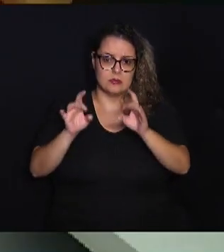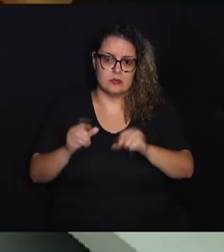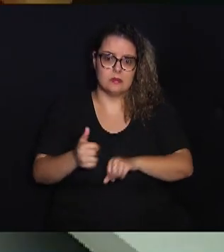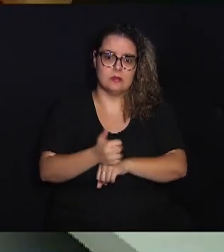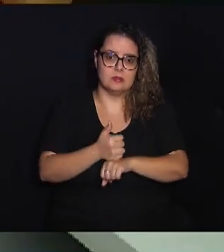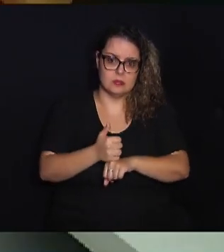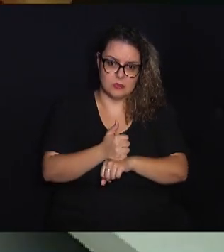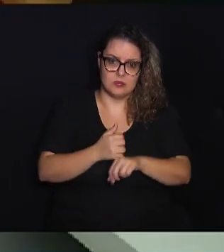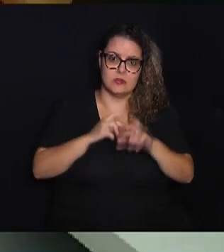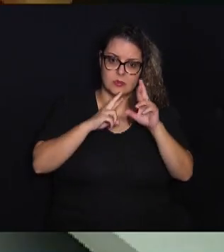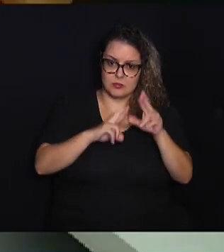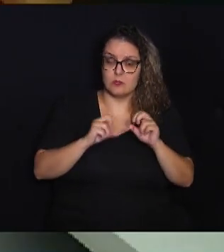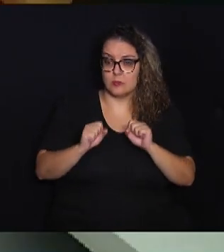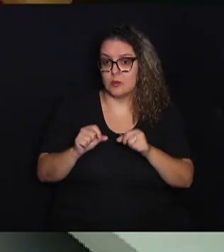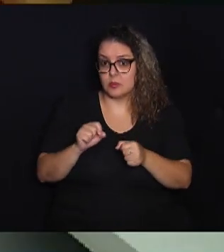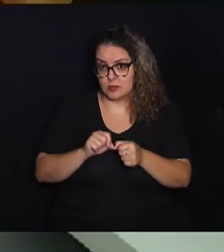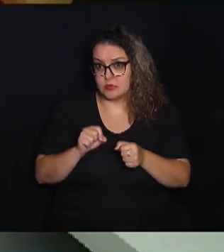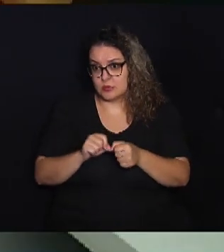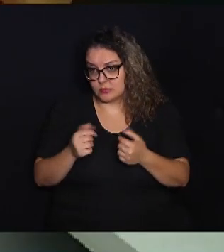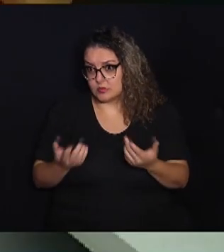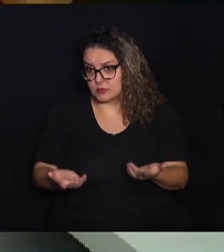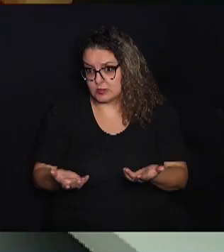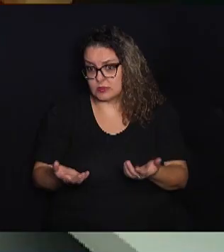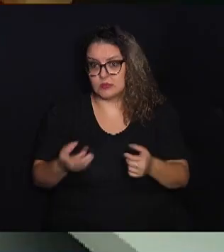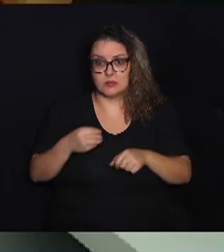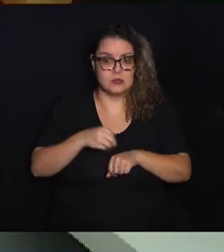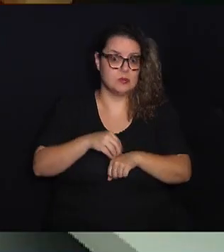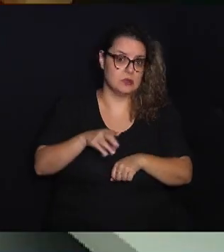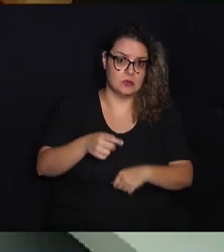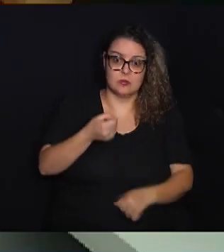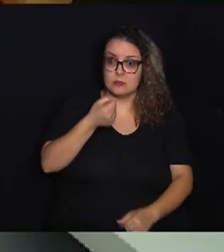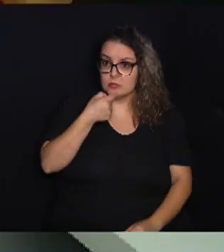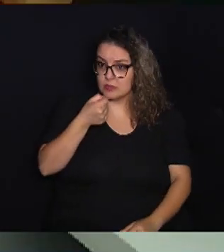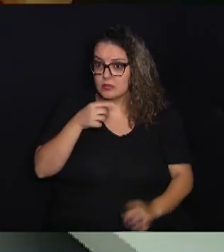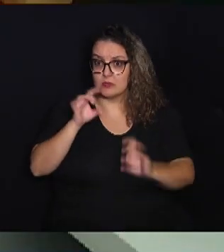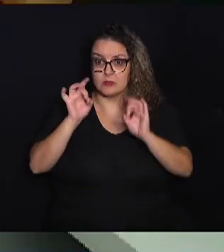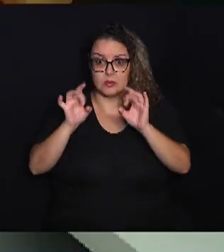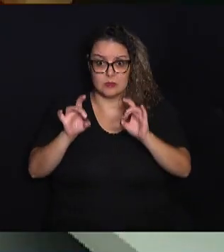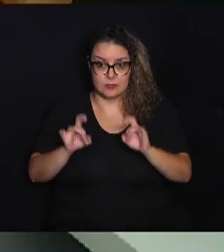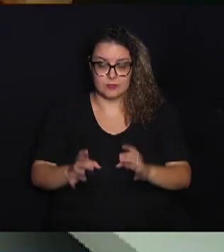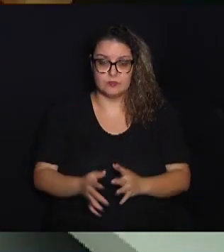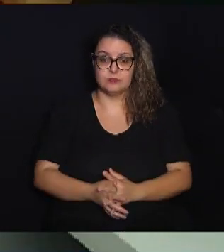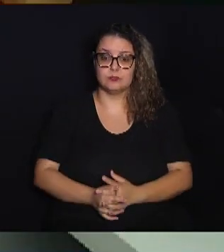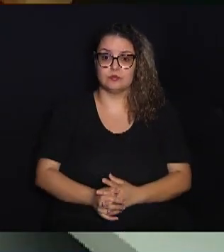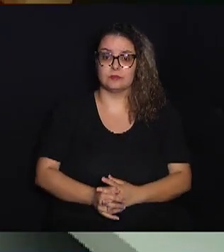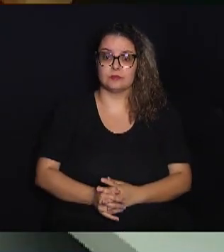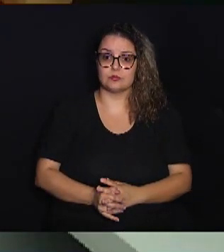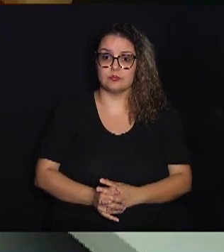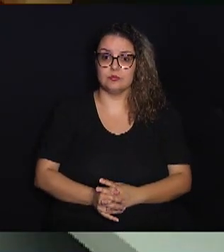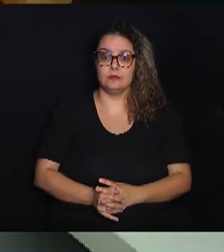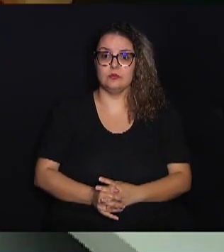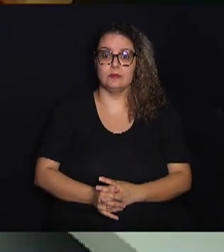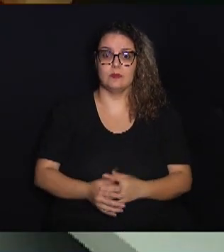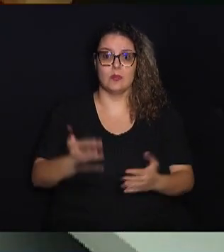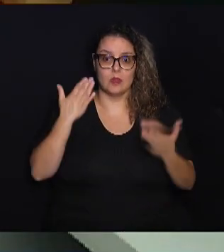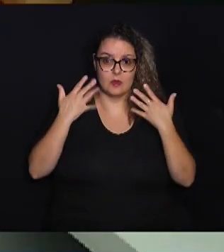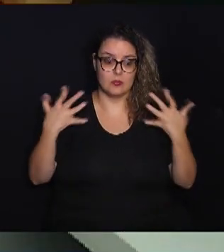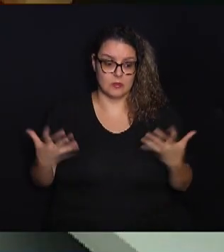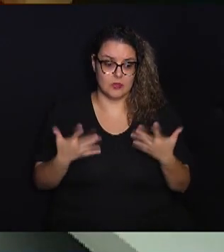pode fazer, desde indicação de medicações específicas, né, para psicoestimulantes em